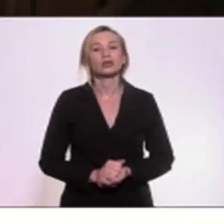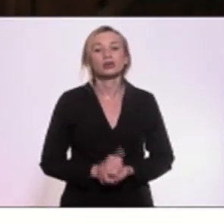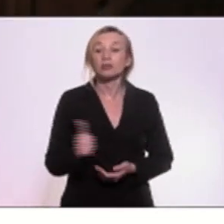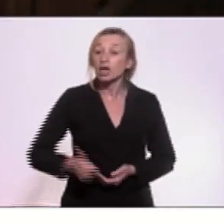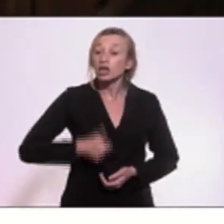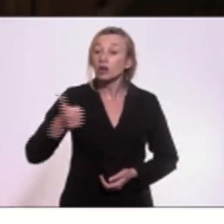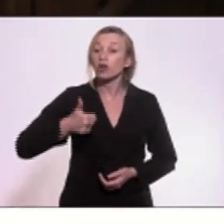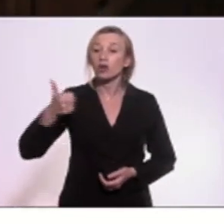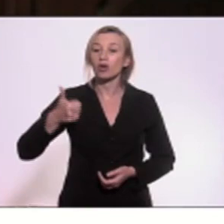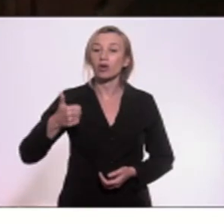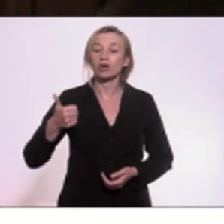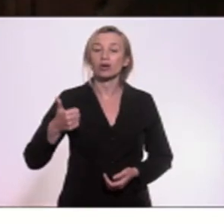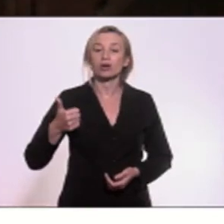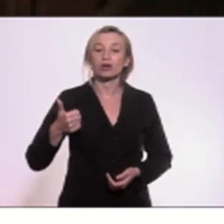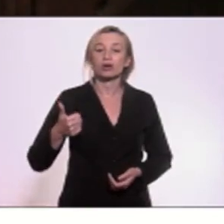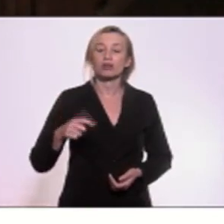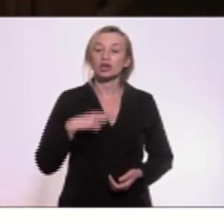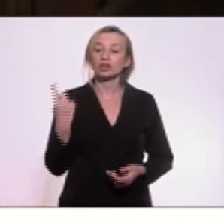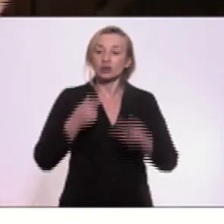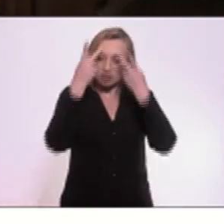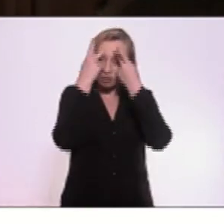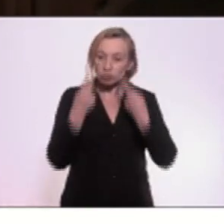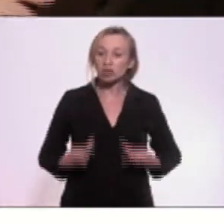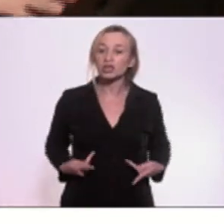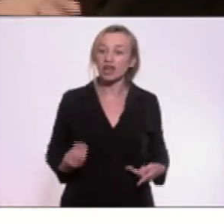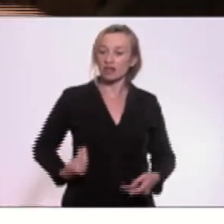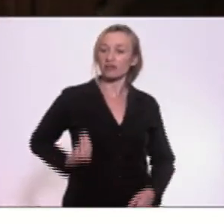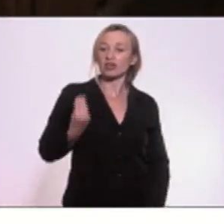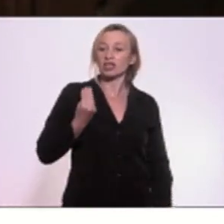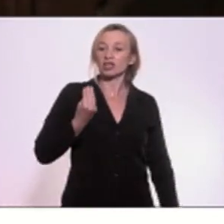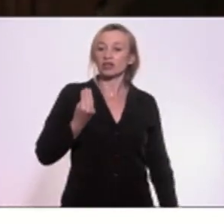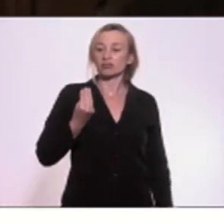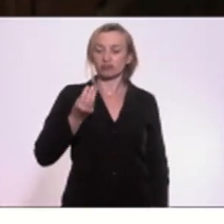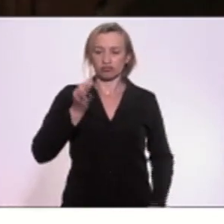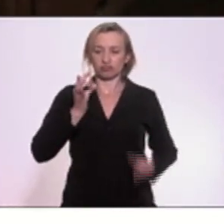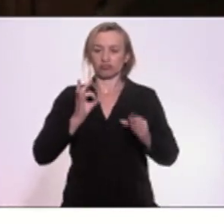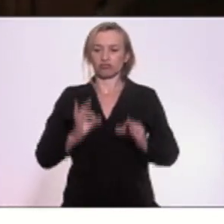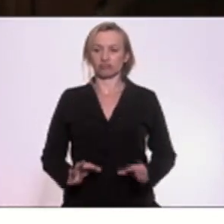do ser humano é a vida, e na vida a sua honra e a sua dignidade.